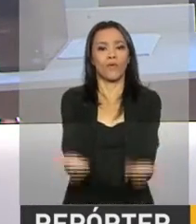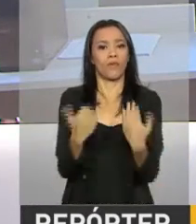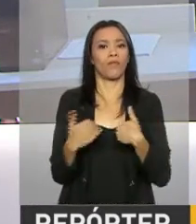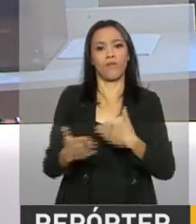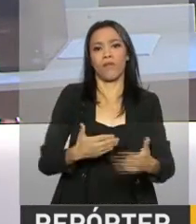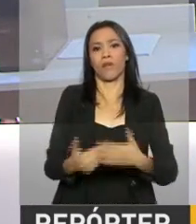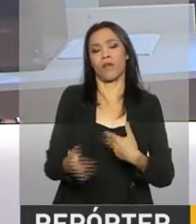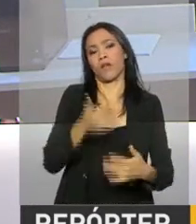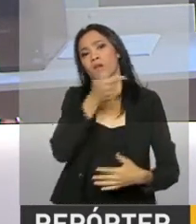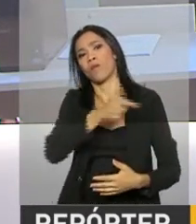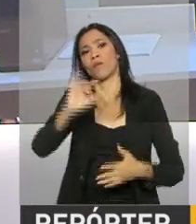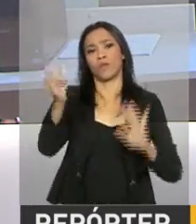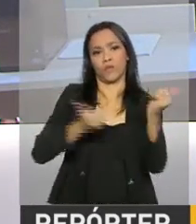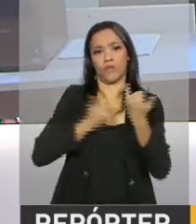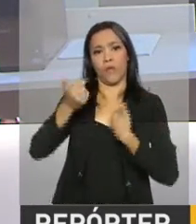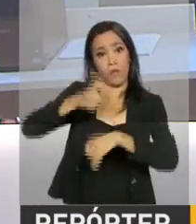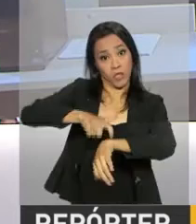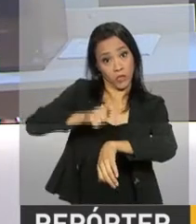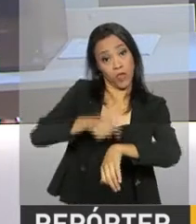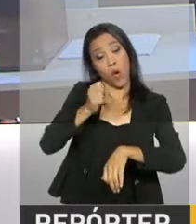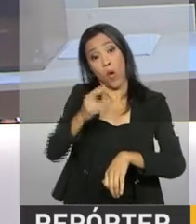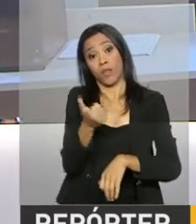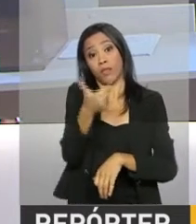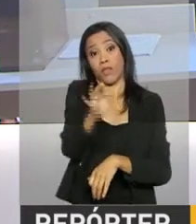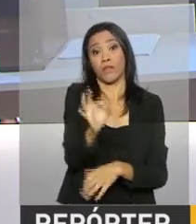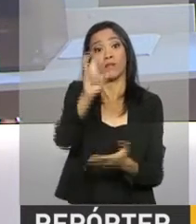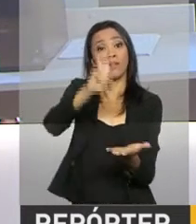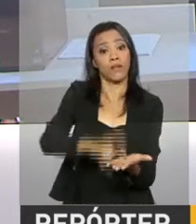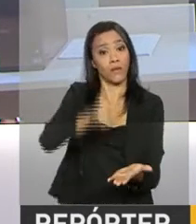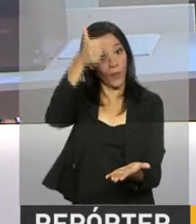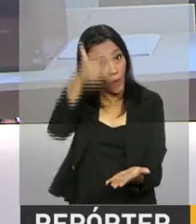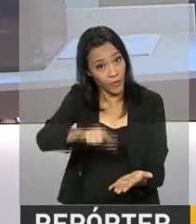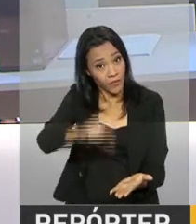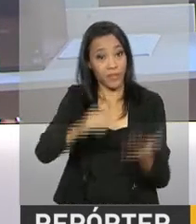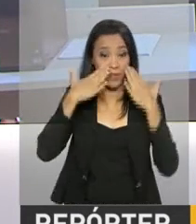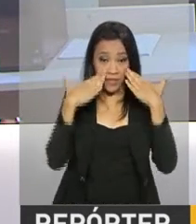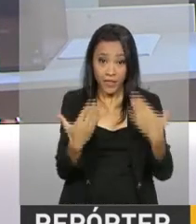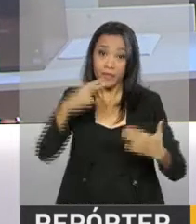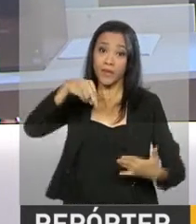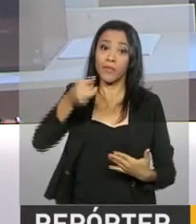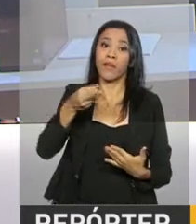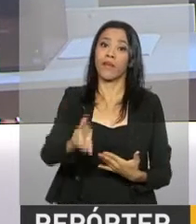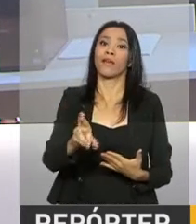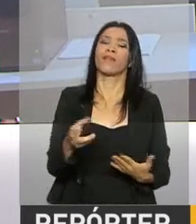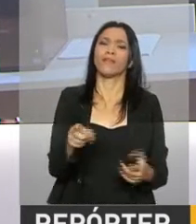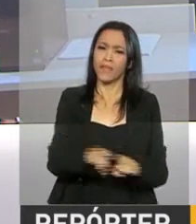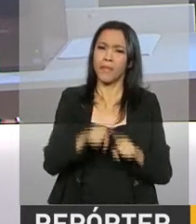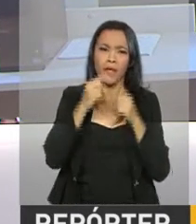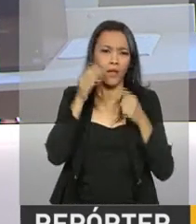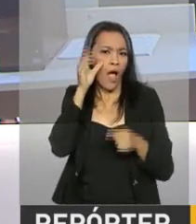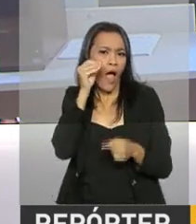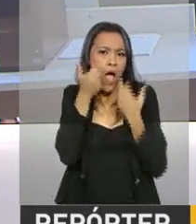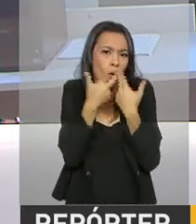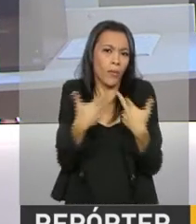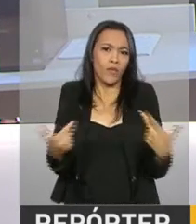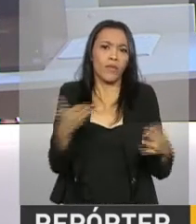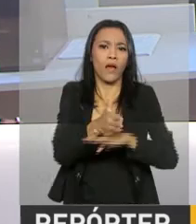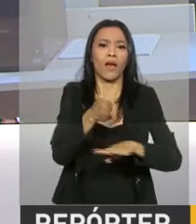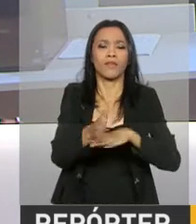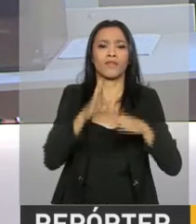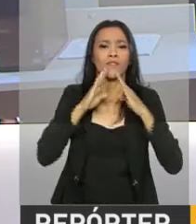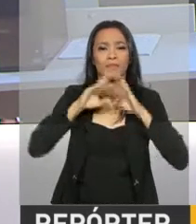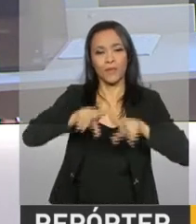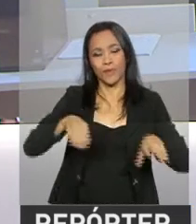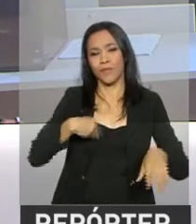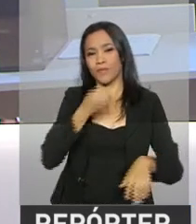qualquer momento com outras informações ou às 10 da manhã na próxima edição do Repórter NBR. Acompanhe também as novidades em nossas redes